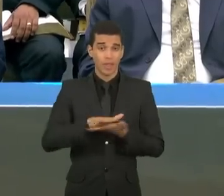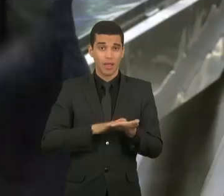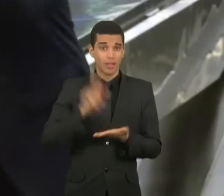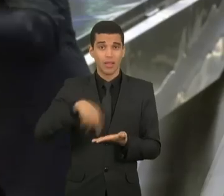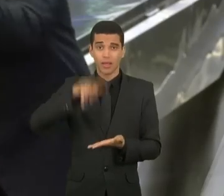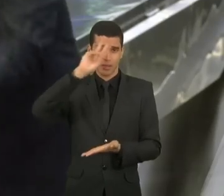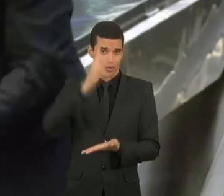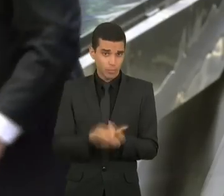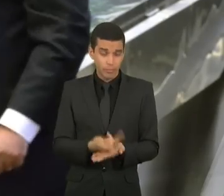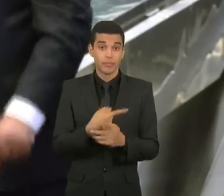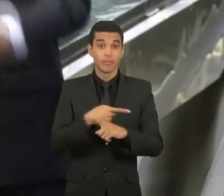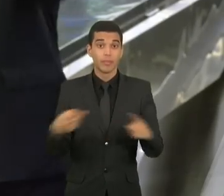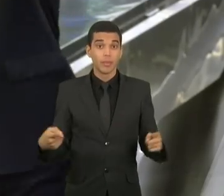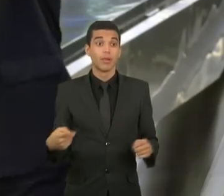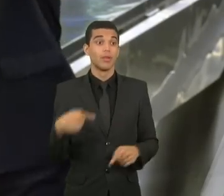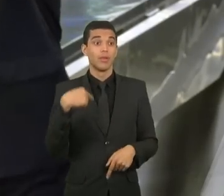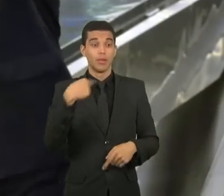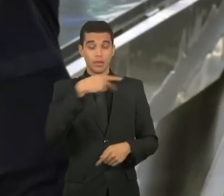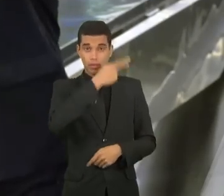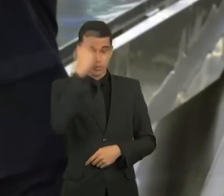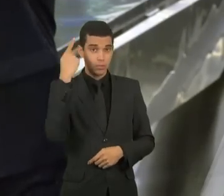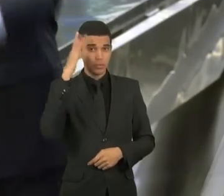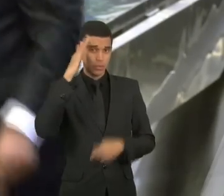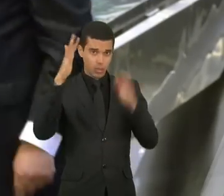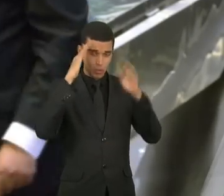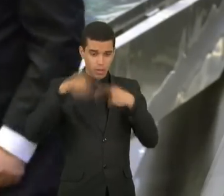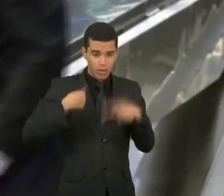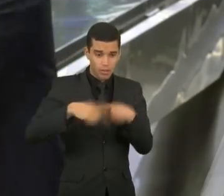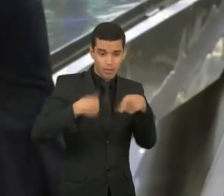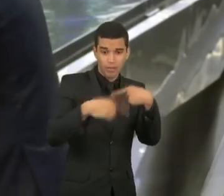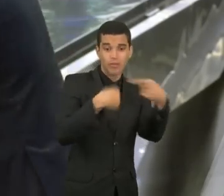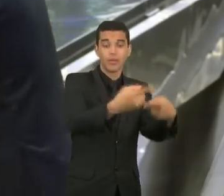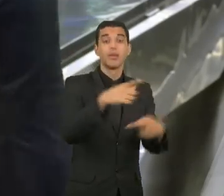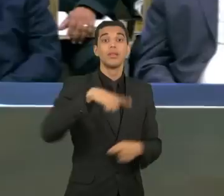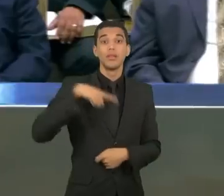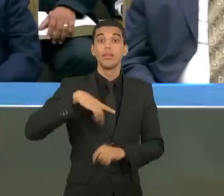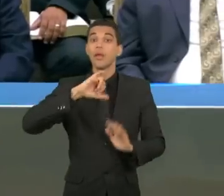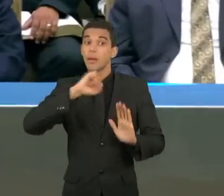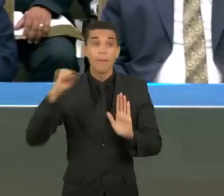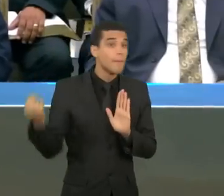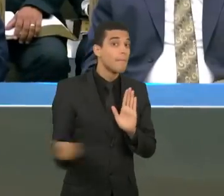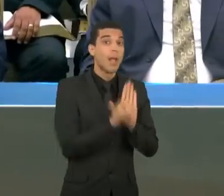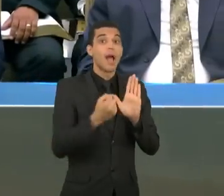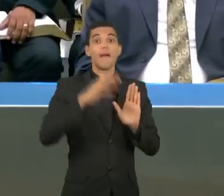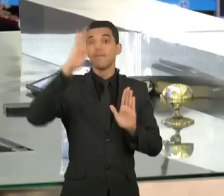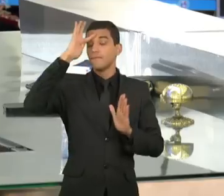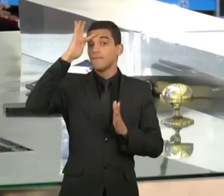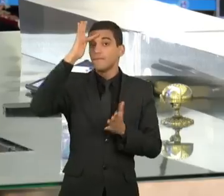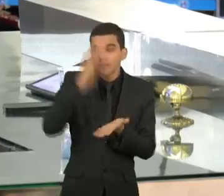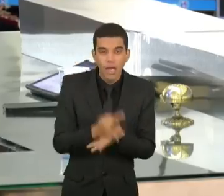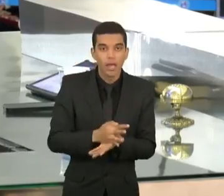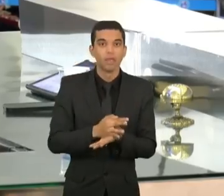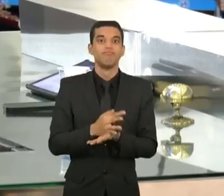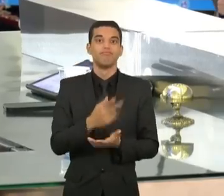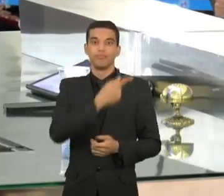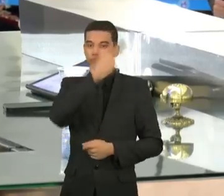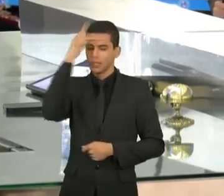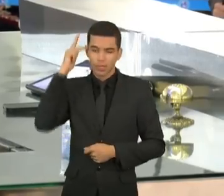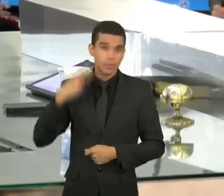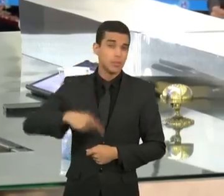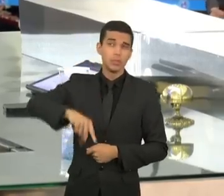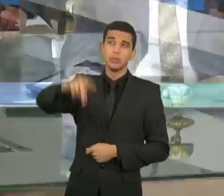hipóteses evolucionistas não conseguem apagar a marca da fé na humanidade. Lá